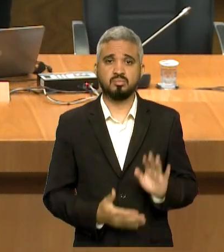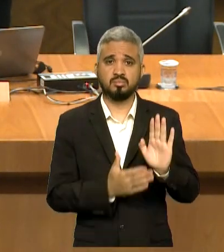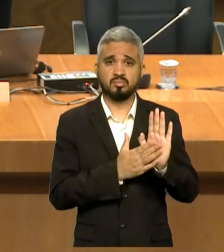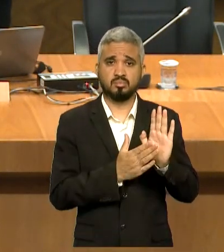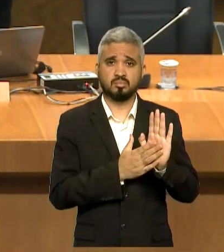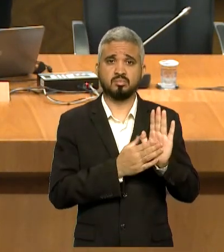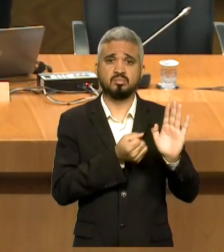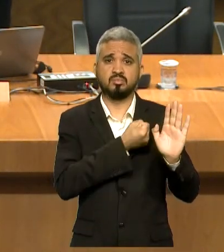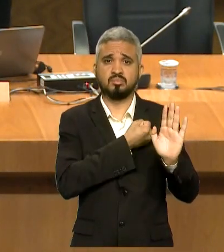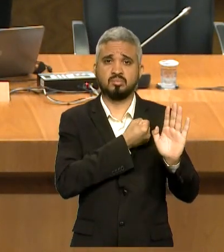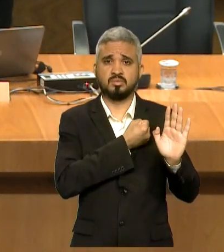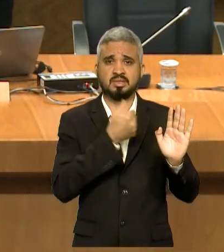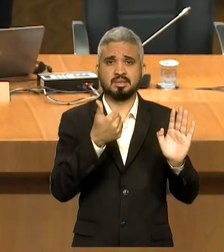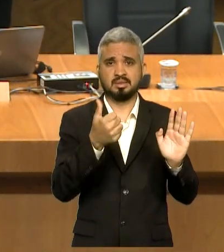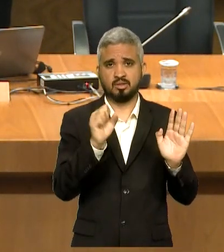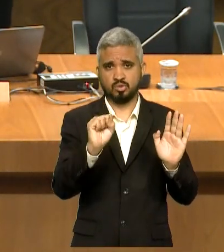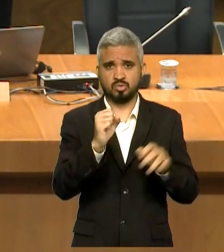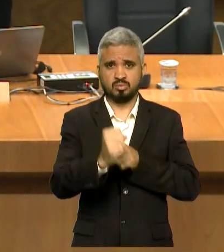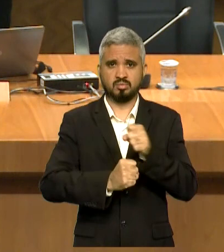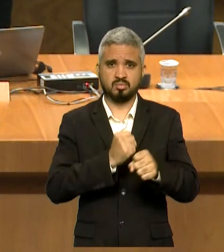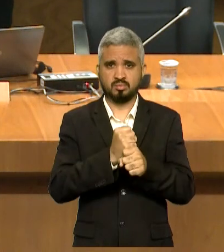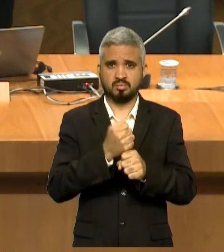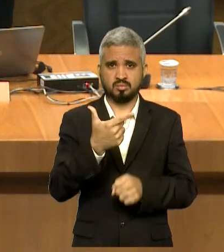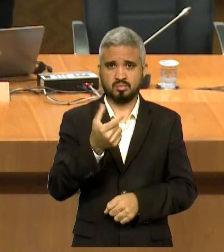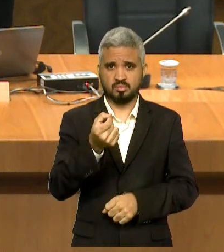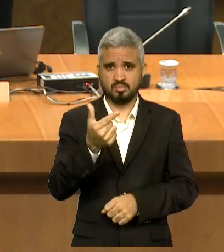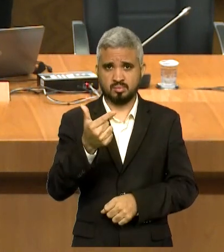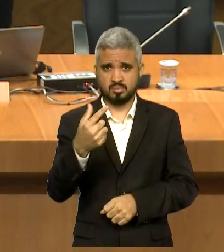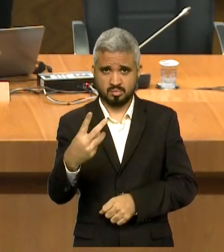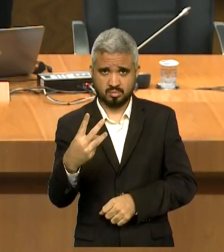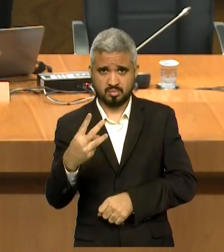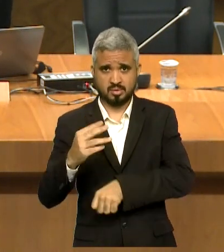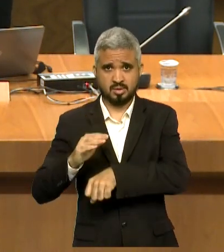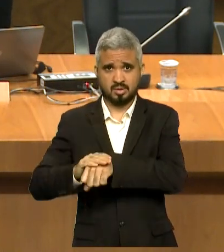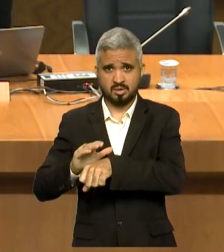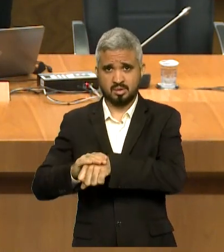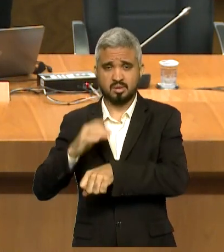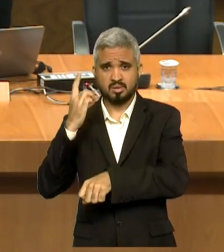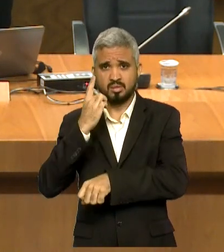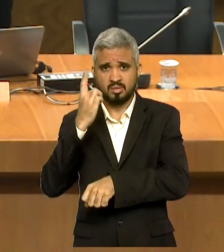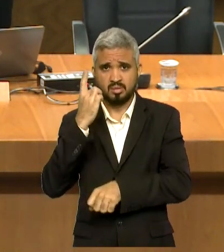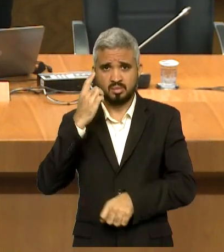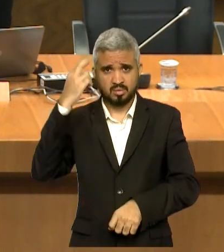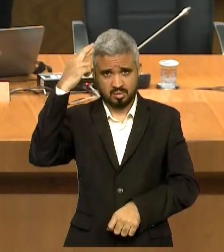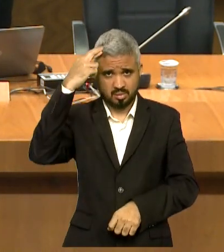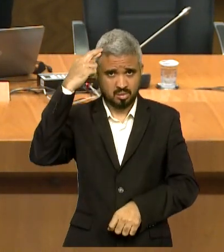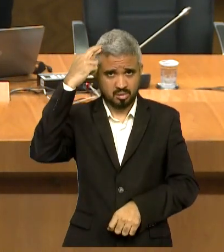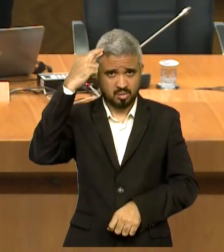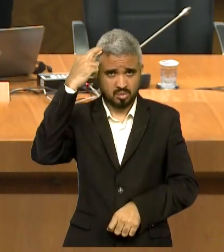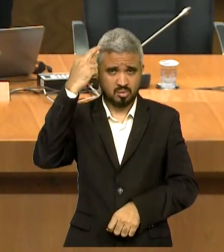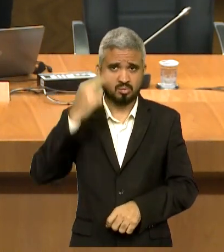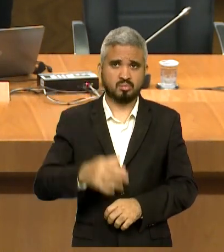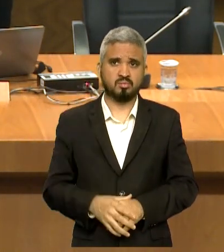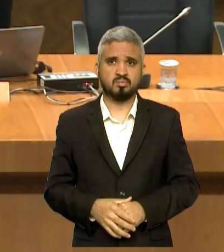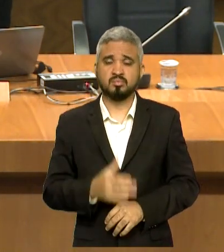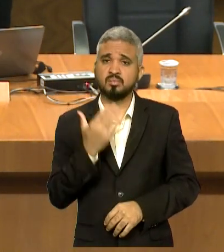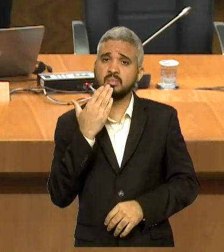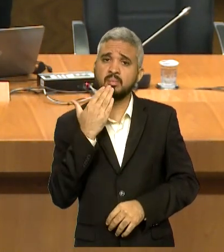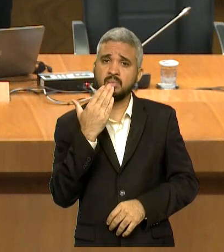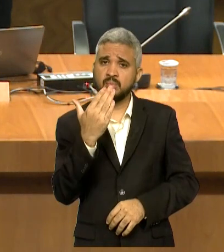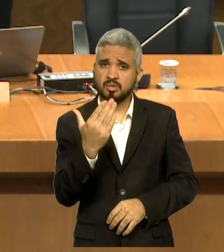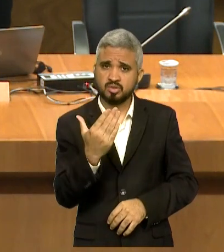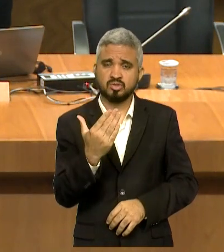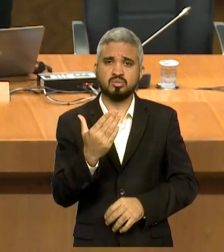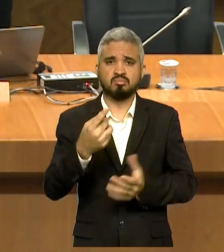Requerimento número 018 de 2023, de autoria do deputado Rildo Amaral, solicitando que seja realizada